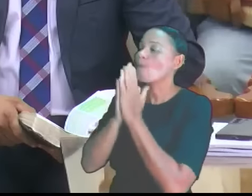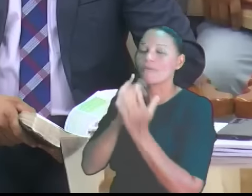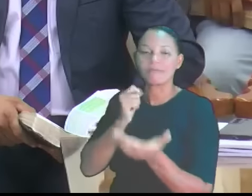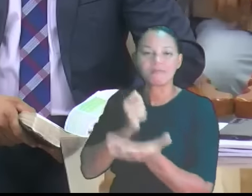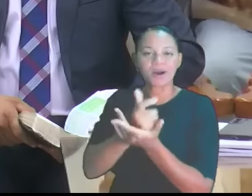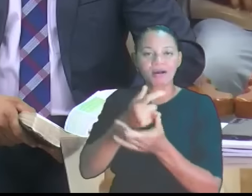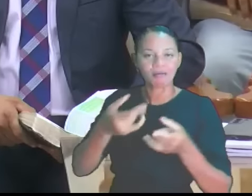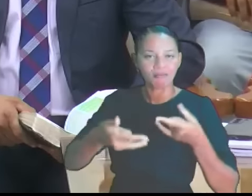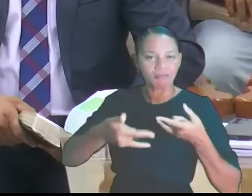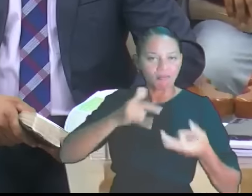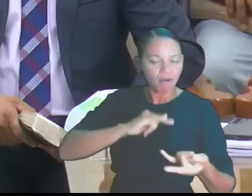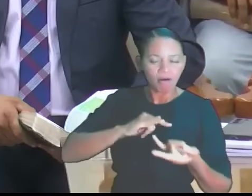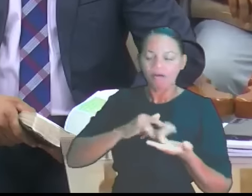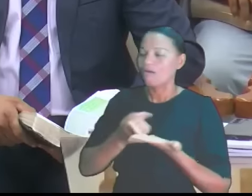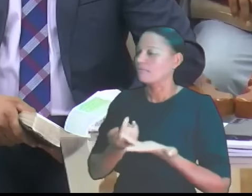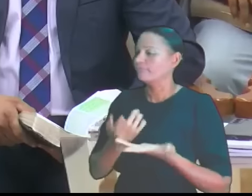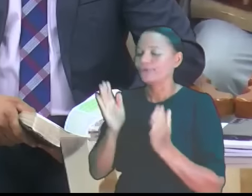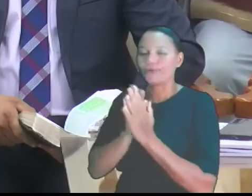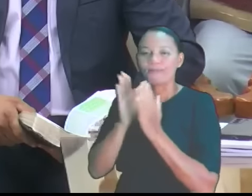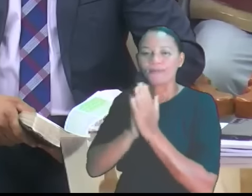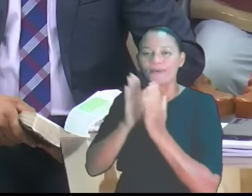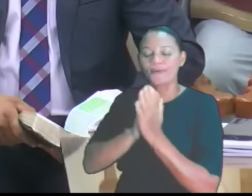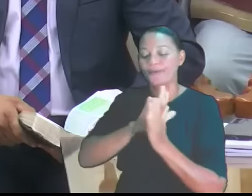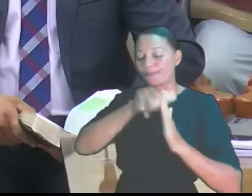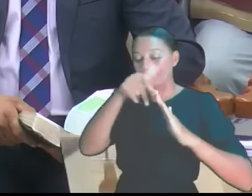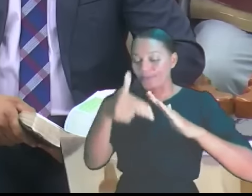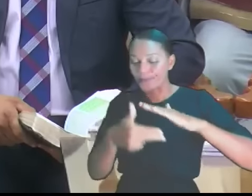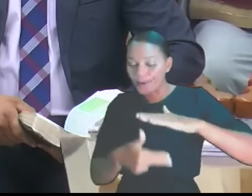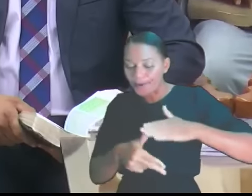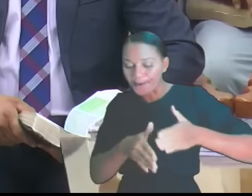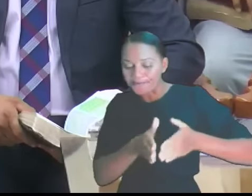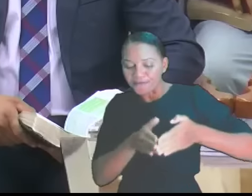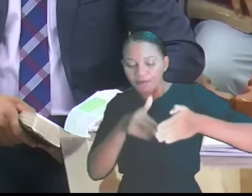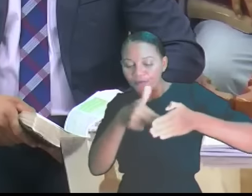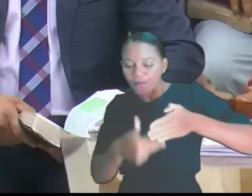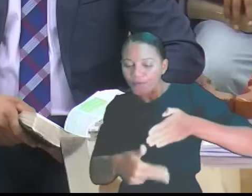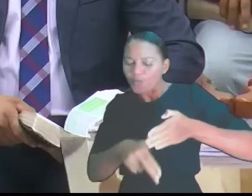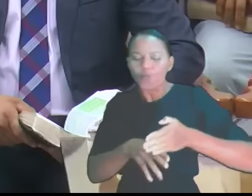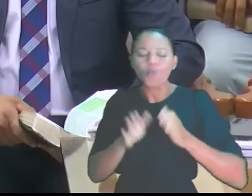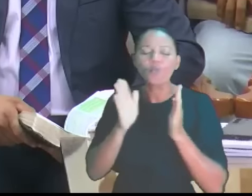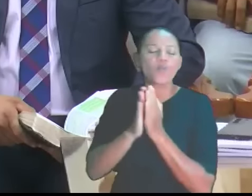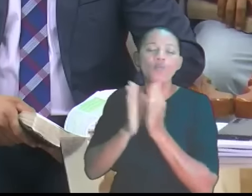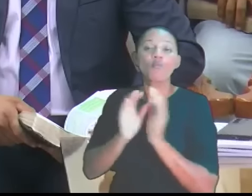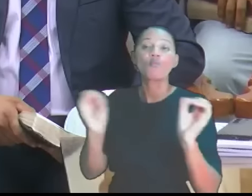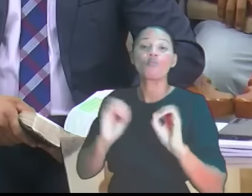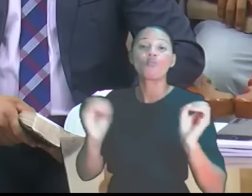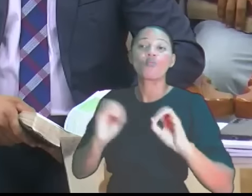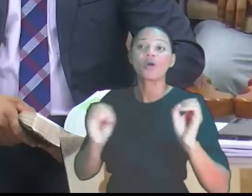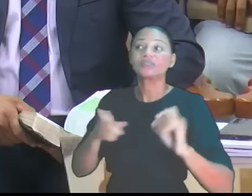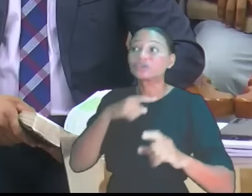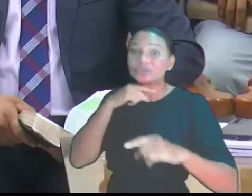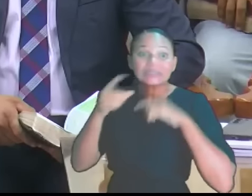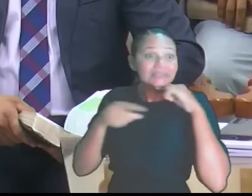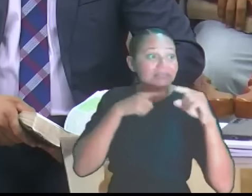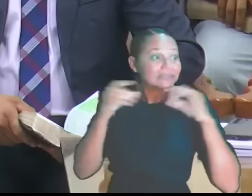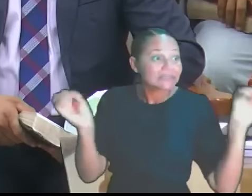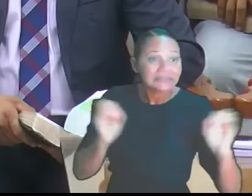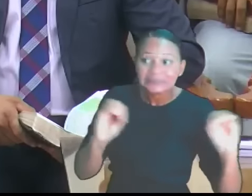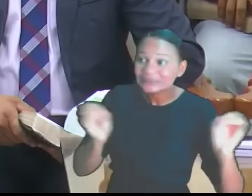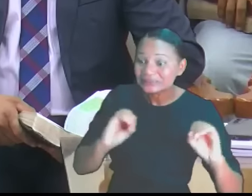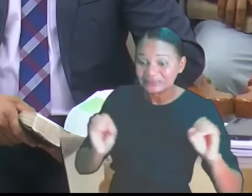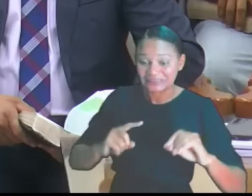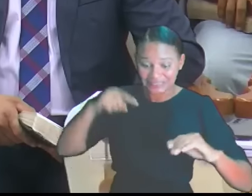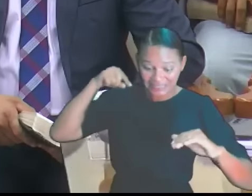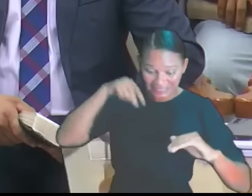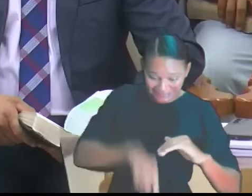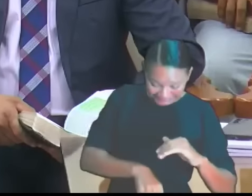passagem, não orou para descer para o porão do navio, não orou quando todo mundo estava orando, ele só orou quando não tinha mais jeito. Ele diz: do inferno eu clamei.